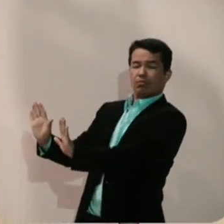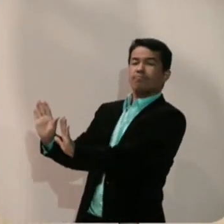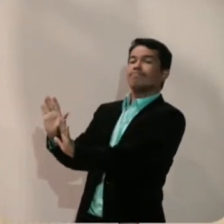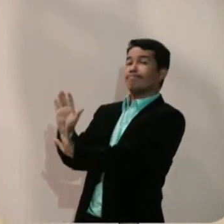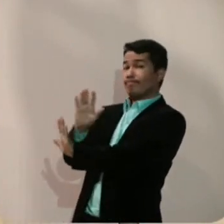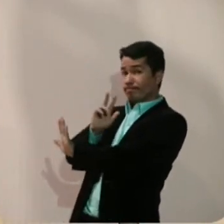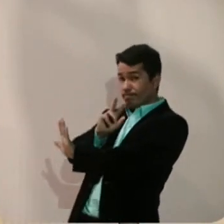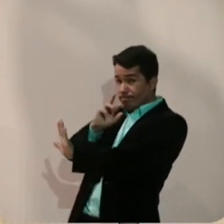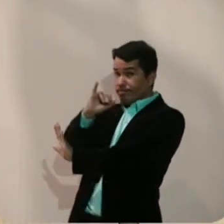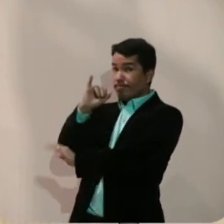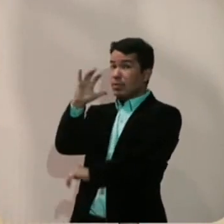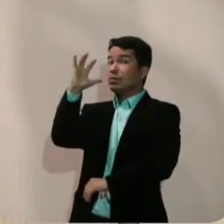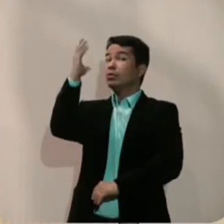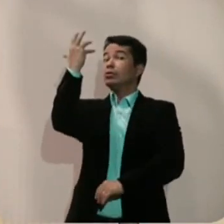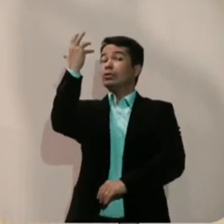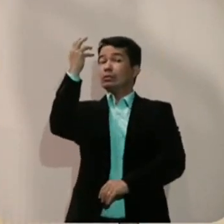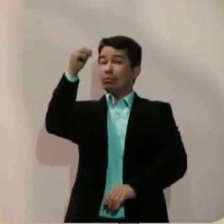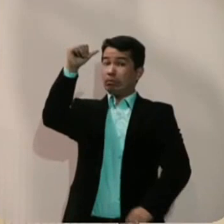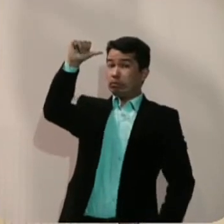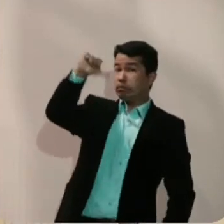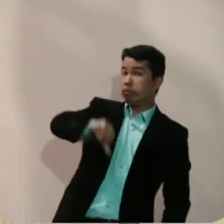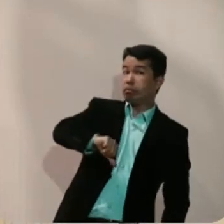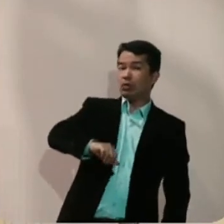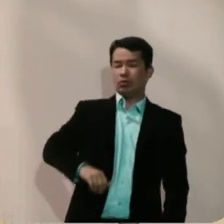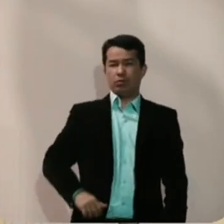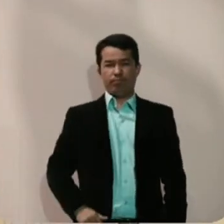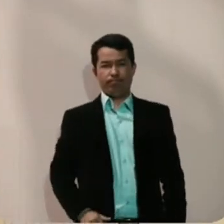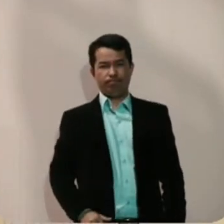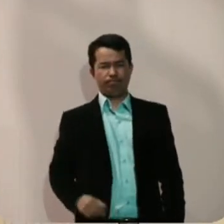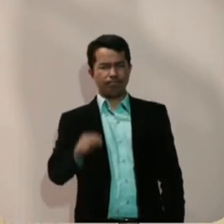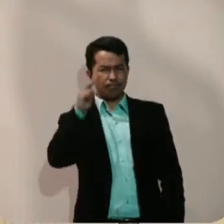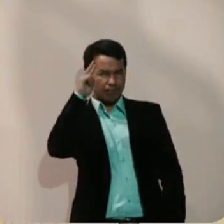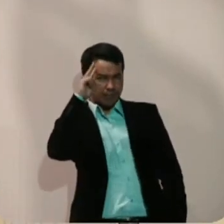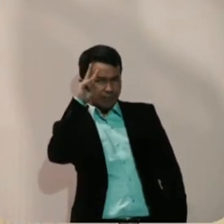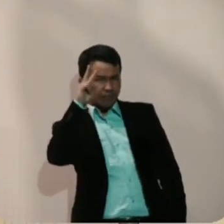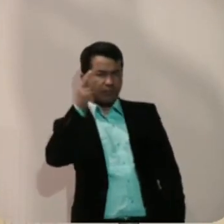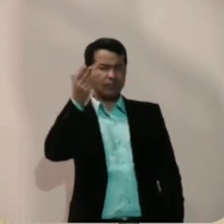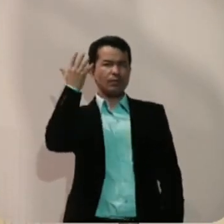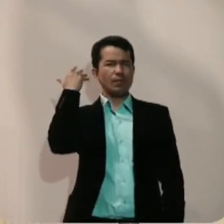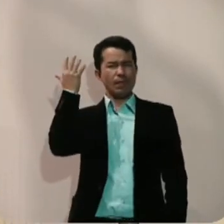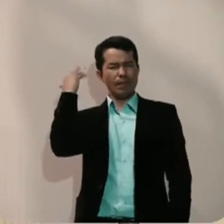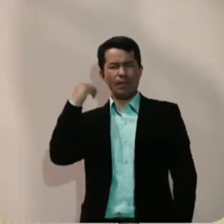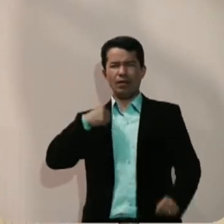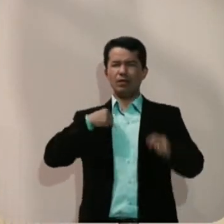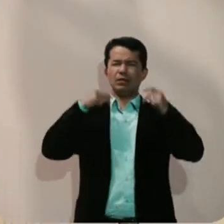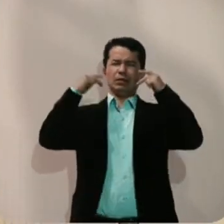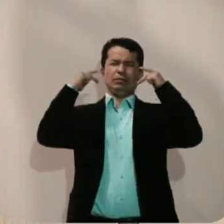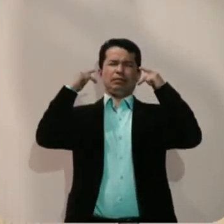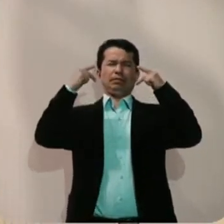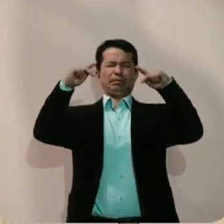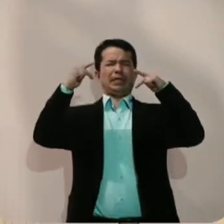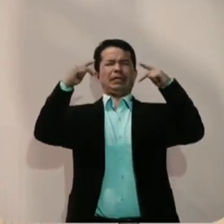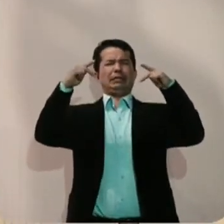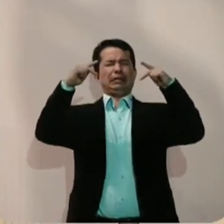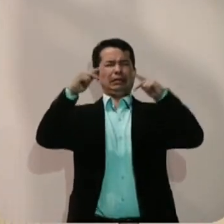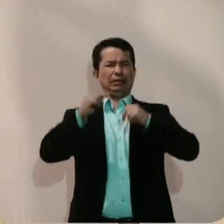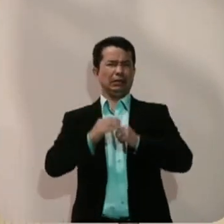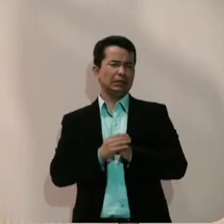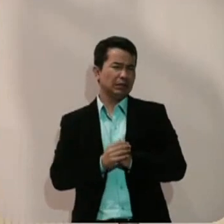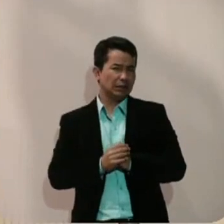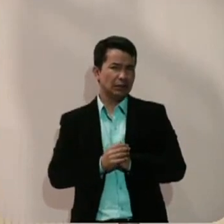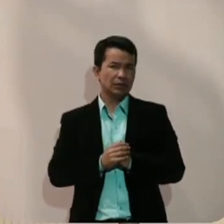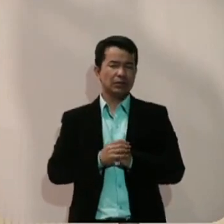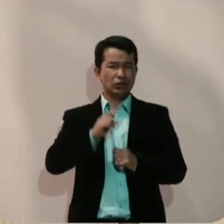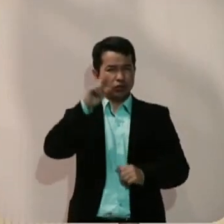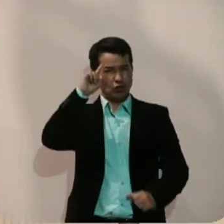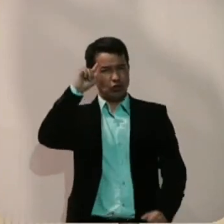O sermão que eu preguei no sepultamento do meu pai falava sobre o fracasso do sucesso e